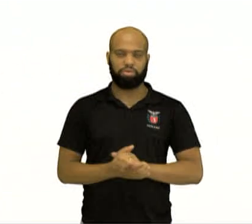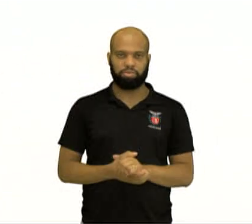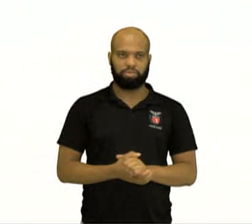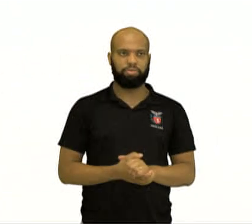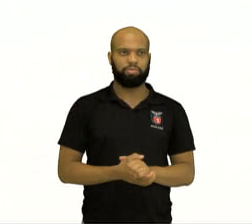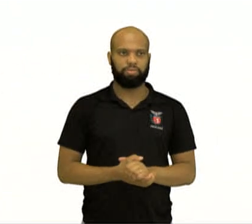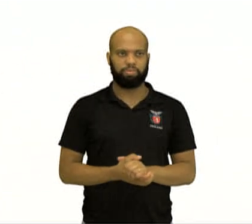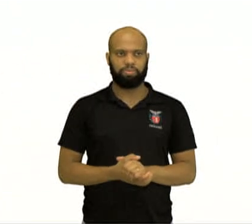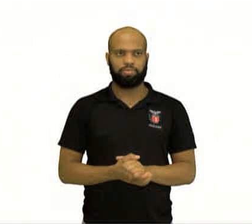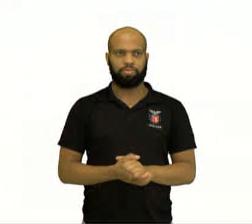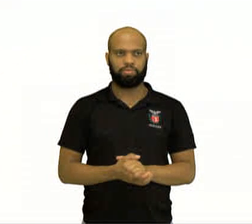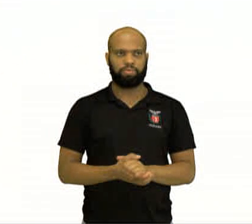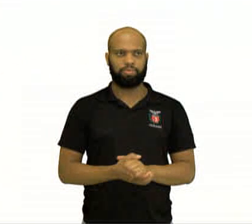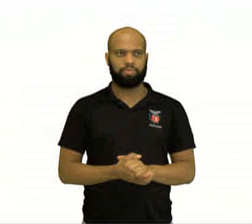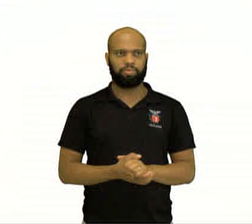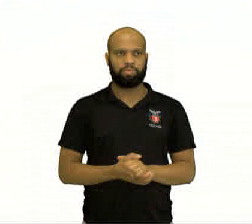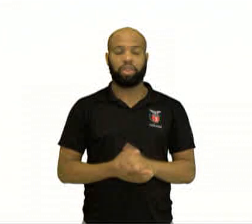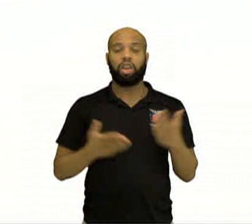pessoal.